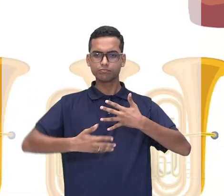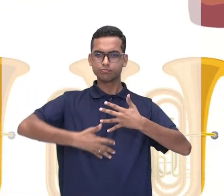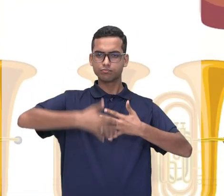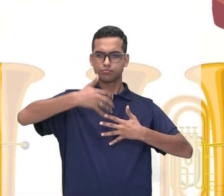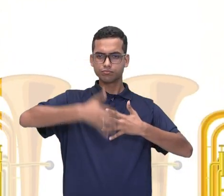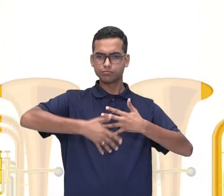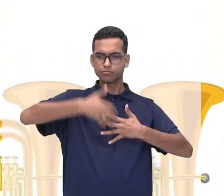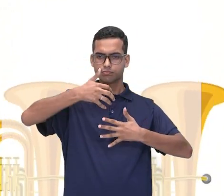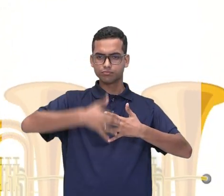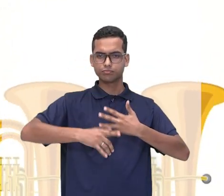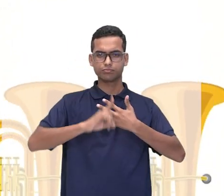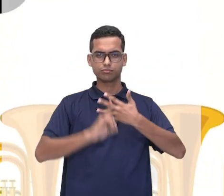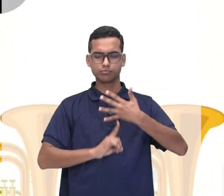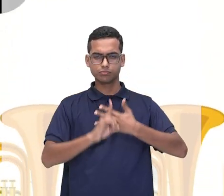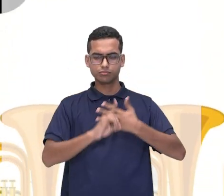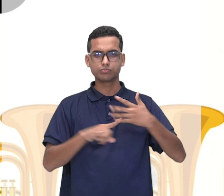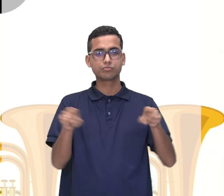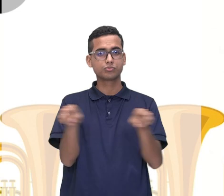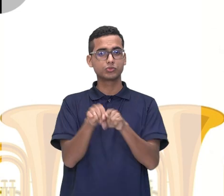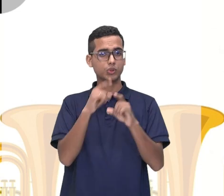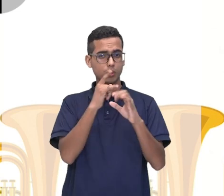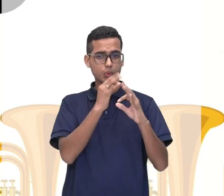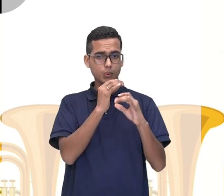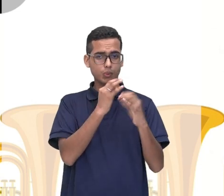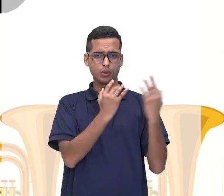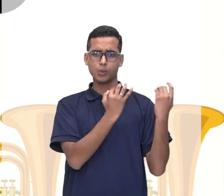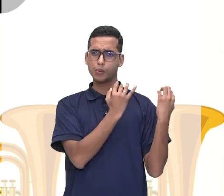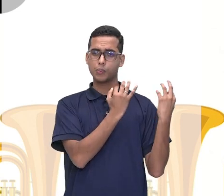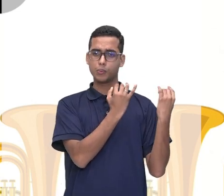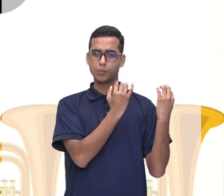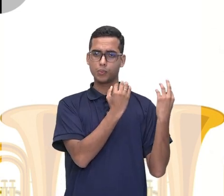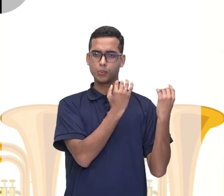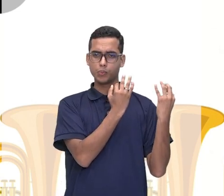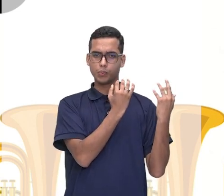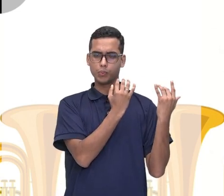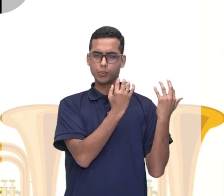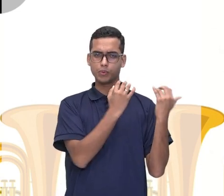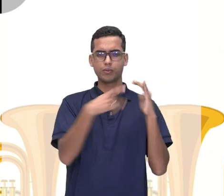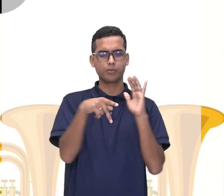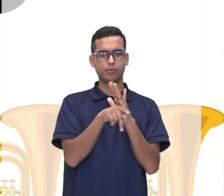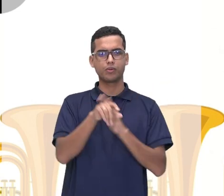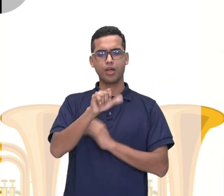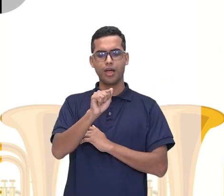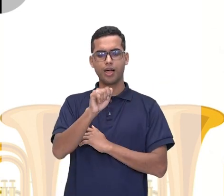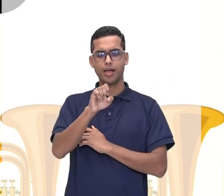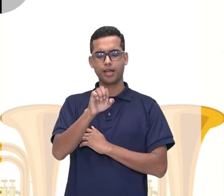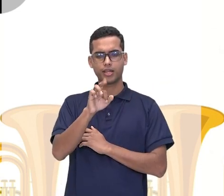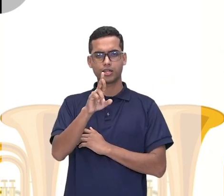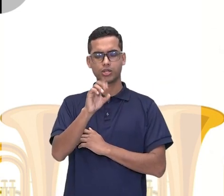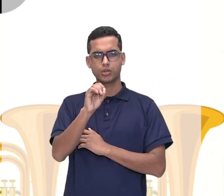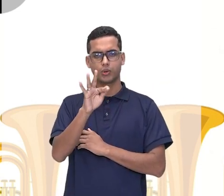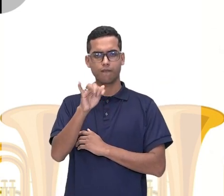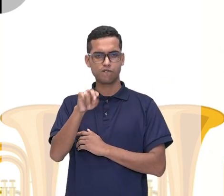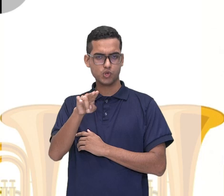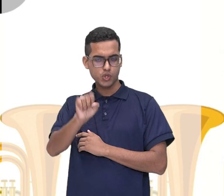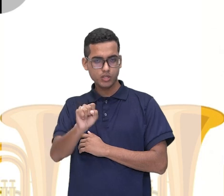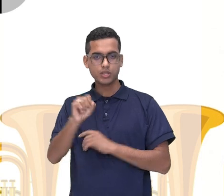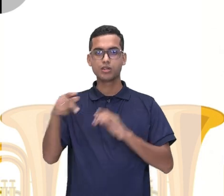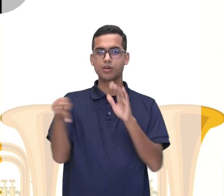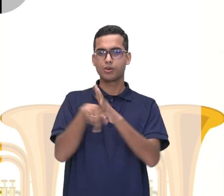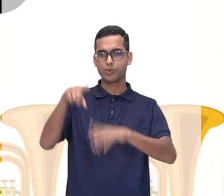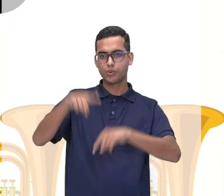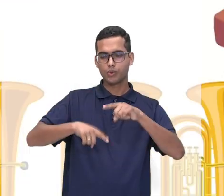as flautas, que são conhecidas como aerofones, ou seja, instrumentos